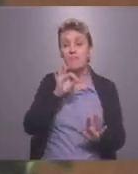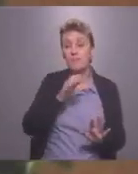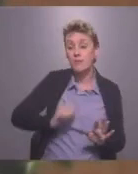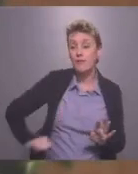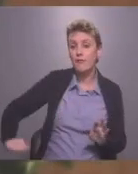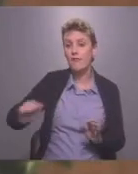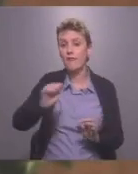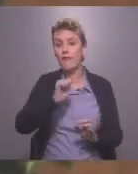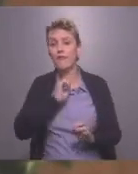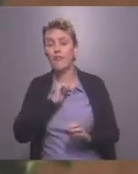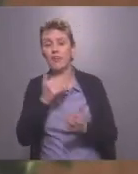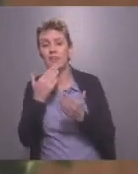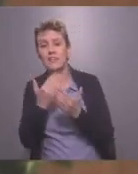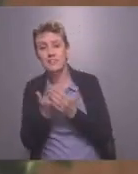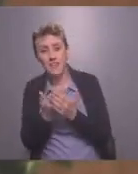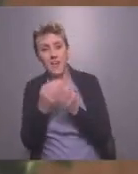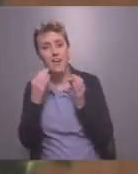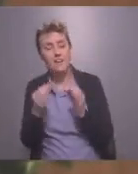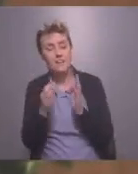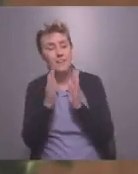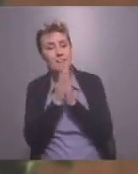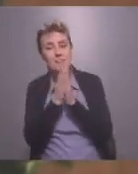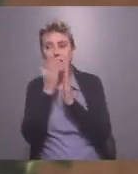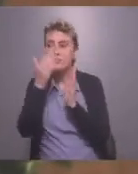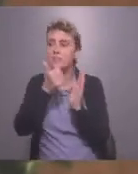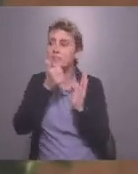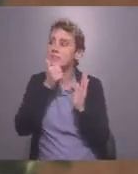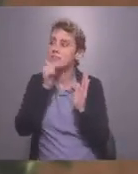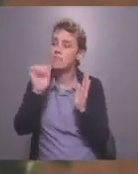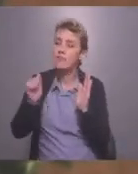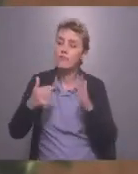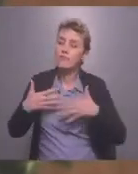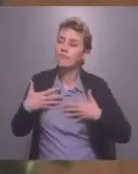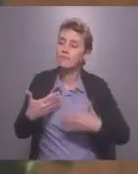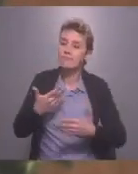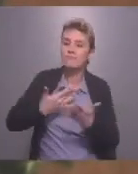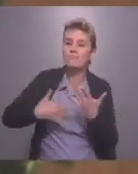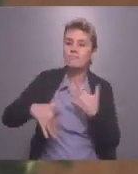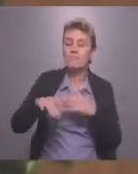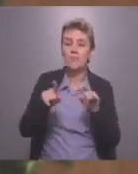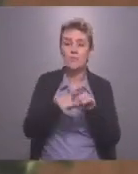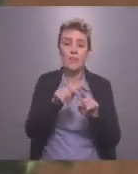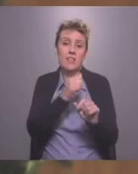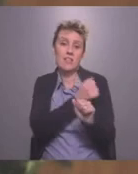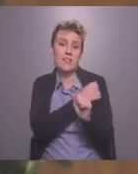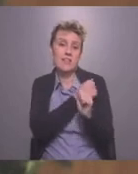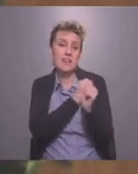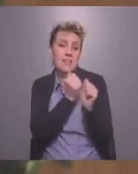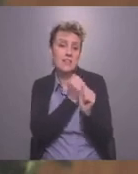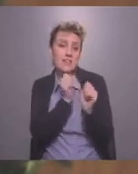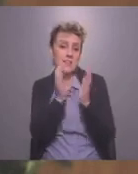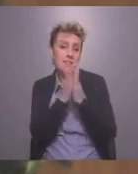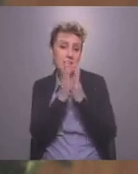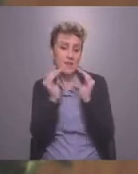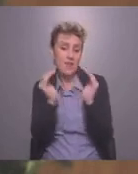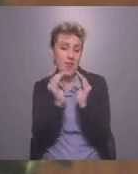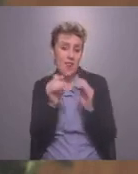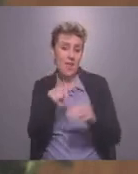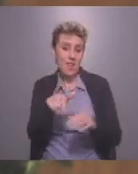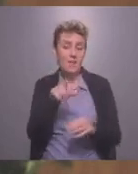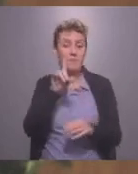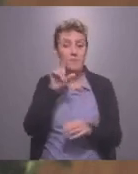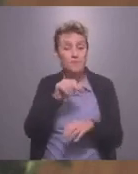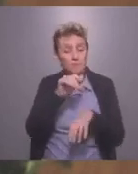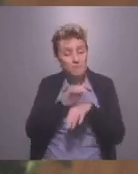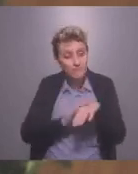sejam este lugar de atenção à vontade de Deus, como verdadeiras igrejas domésticas, sejam, por excelência, lugares